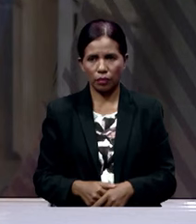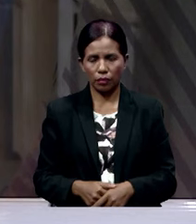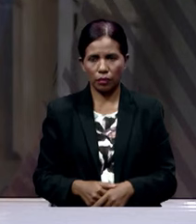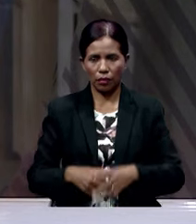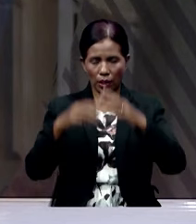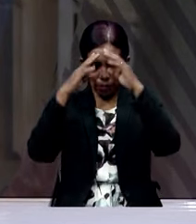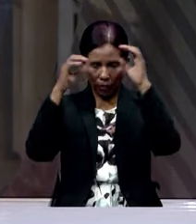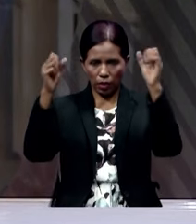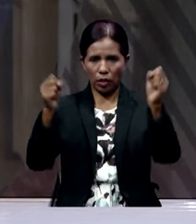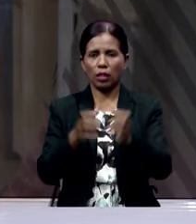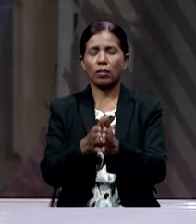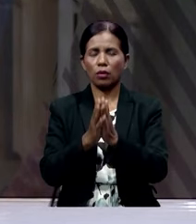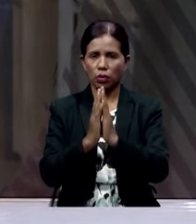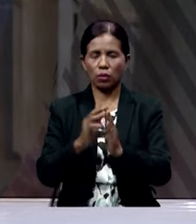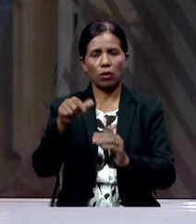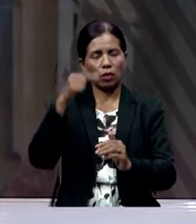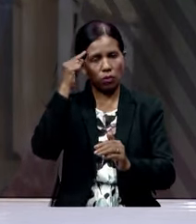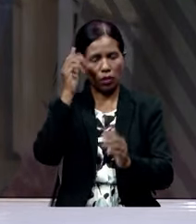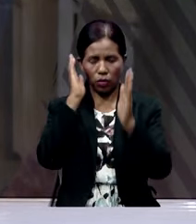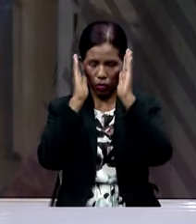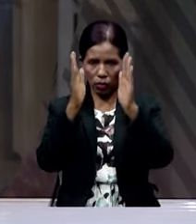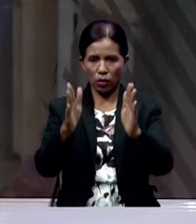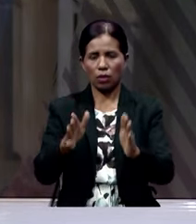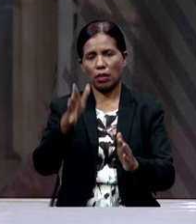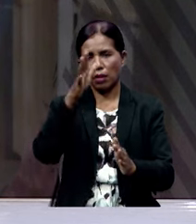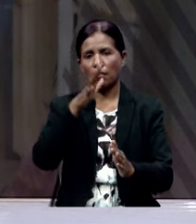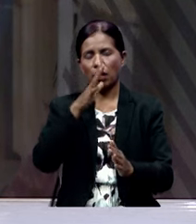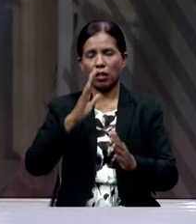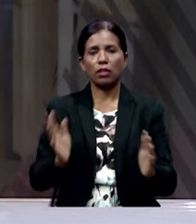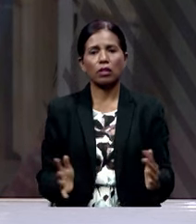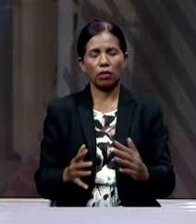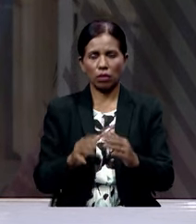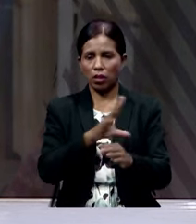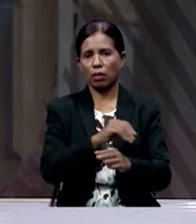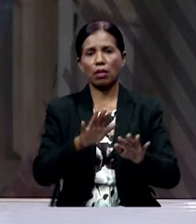O presidente da República Russo Governo está atenção para Inan e Sinrua no Labarecira.